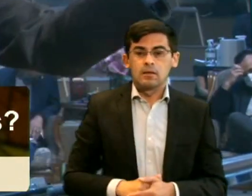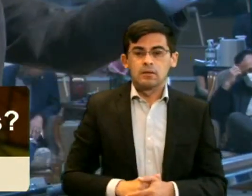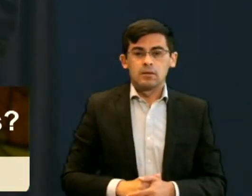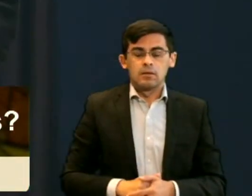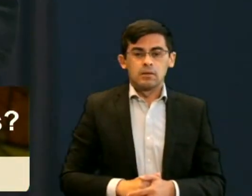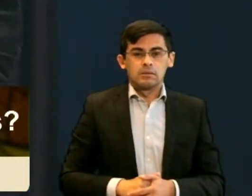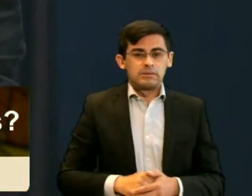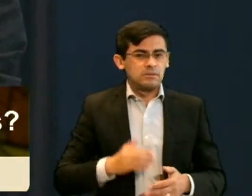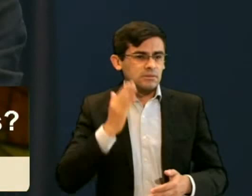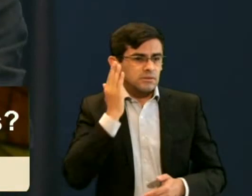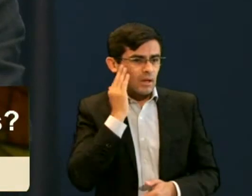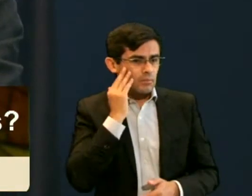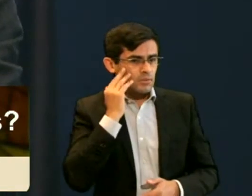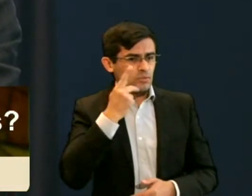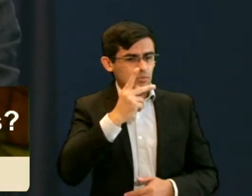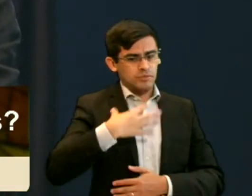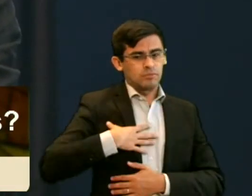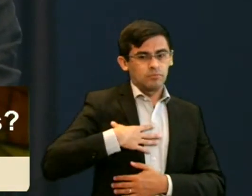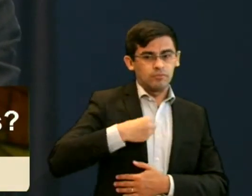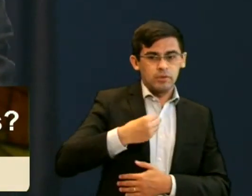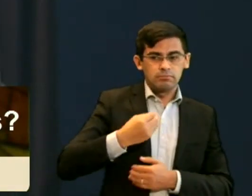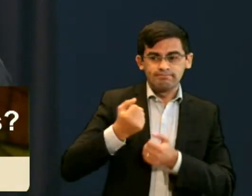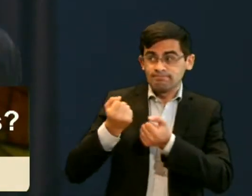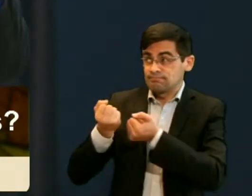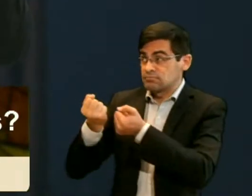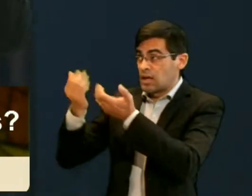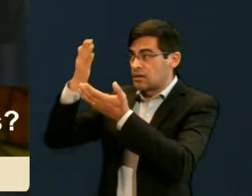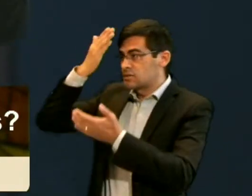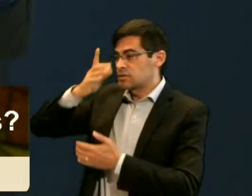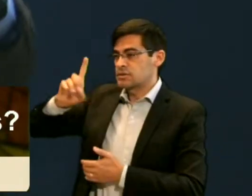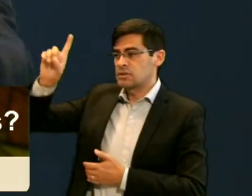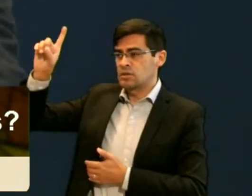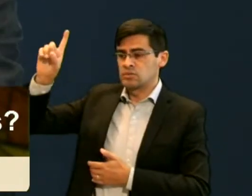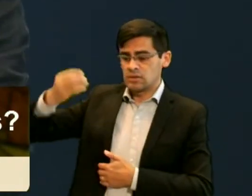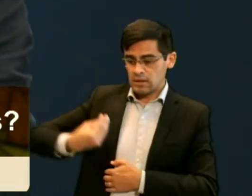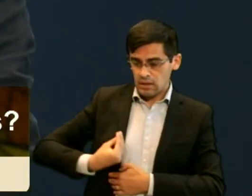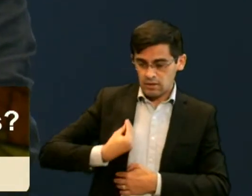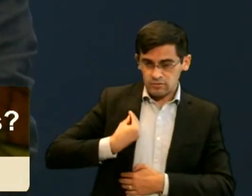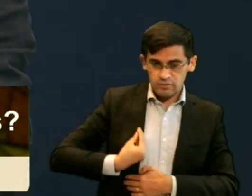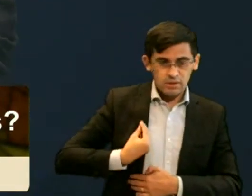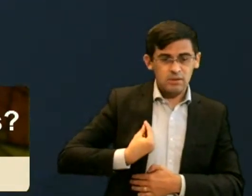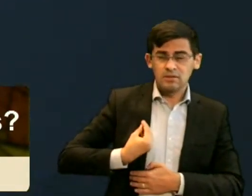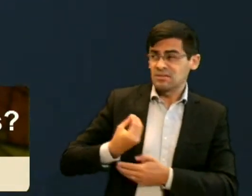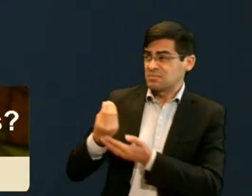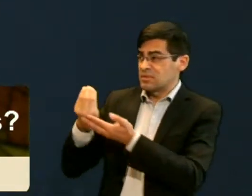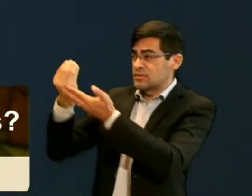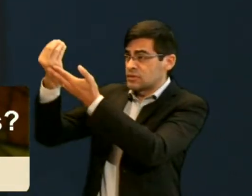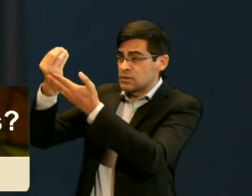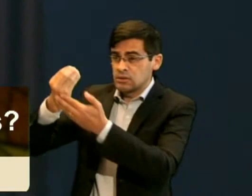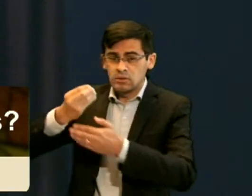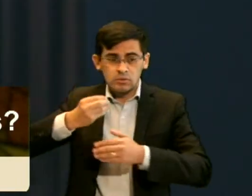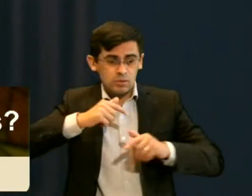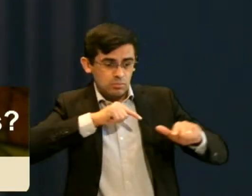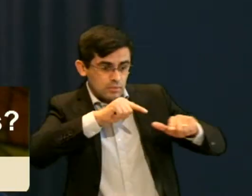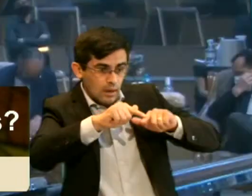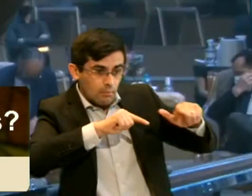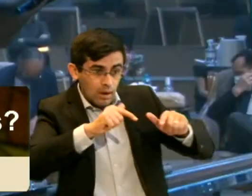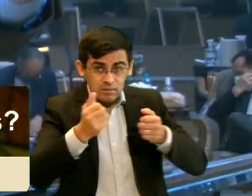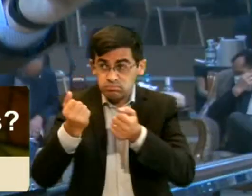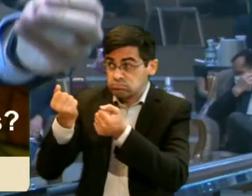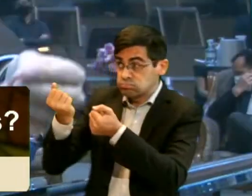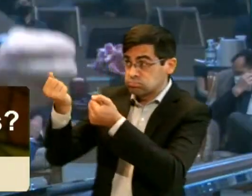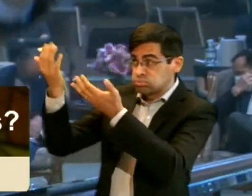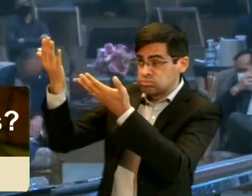Entrega o teu filho para o Senhor. Entrega a tua vida profissional. Entrega essa situação que está roubando o